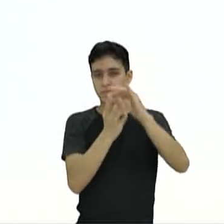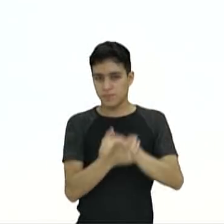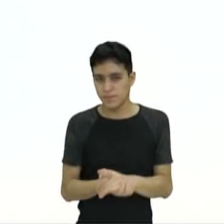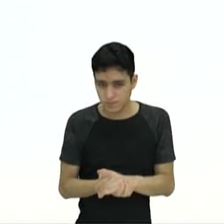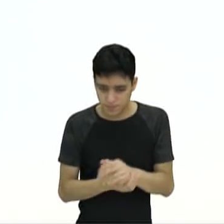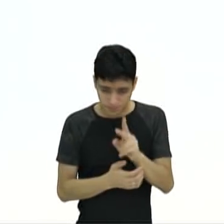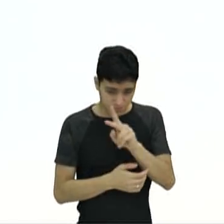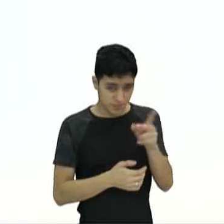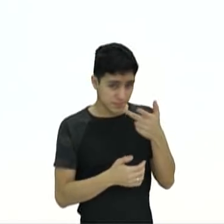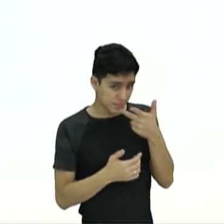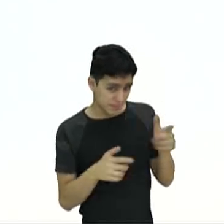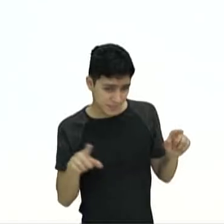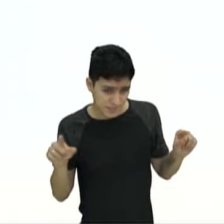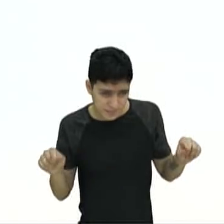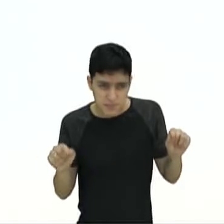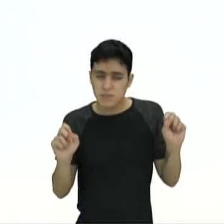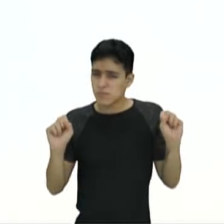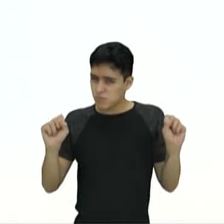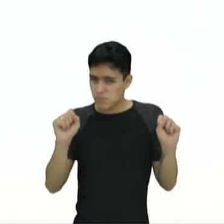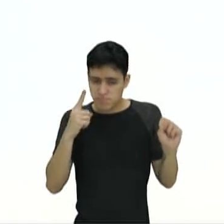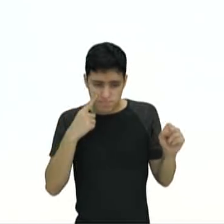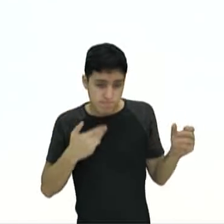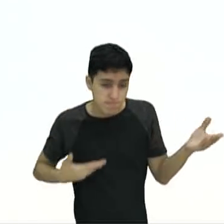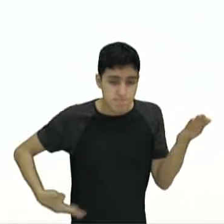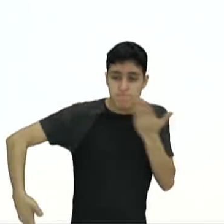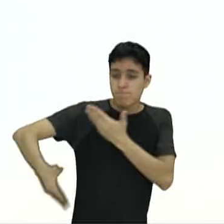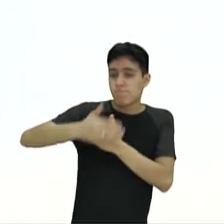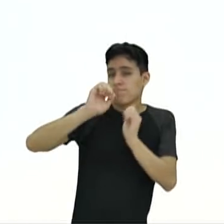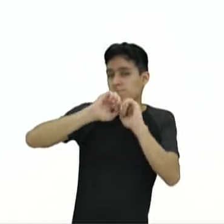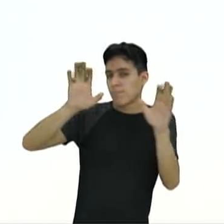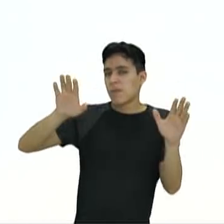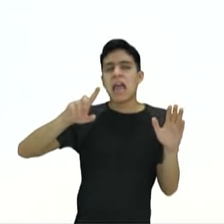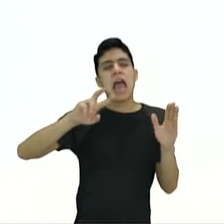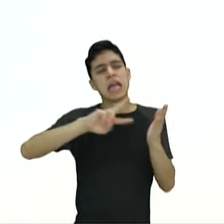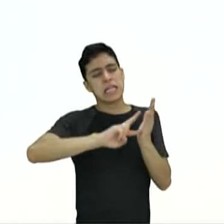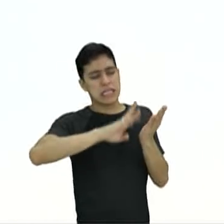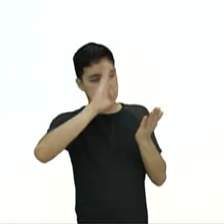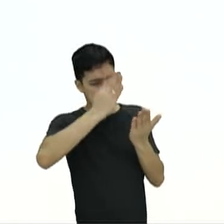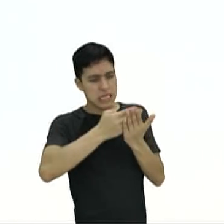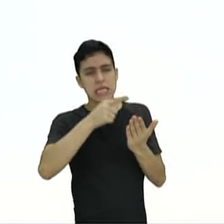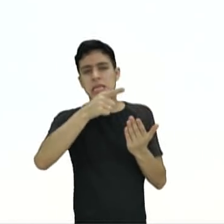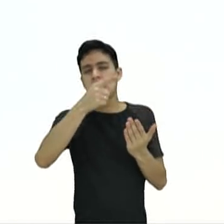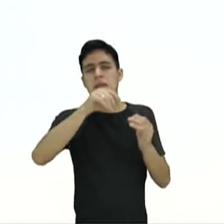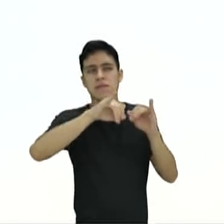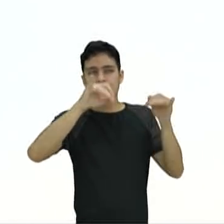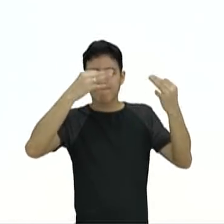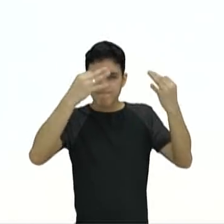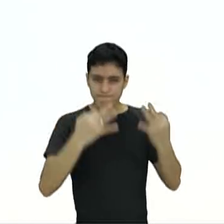do professor, nós podemos dizer que o compartilhamento dá credibilidade à notícia ou não?